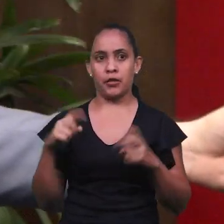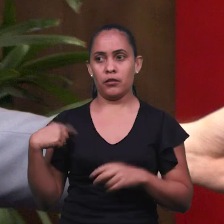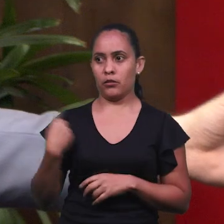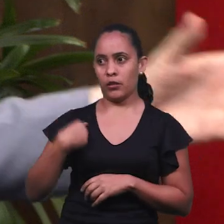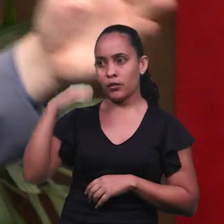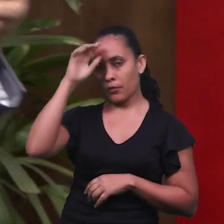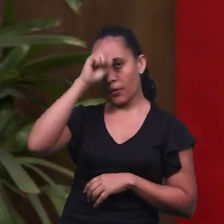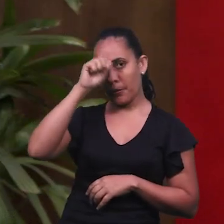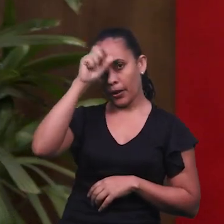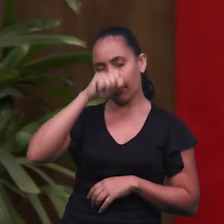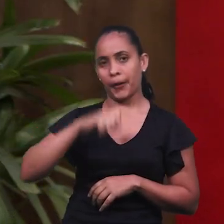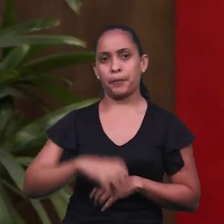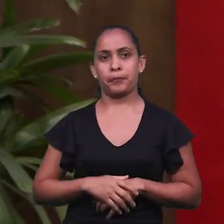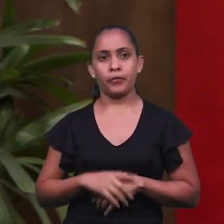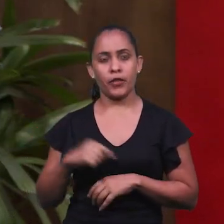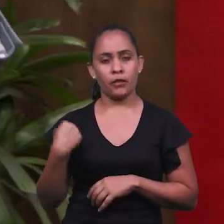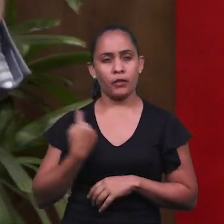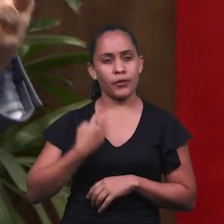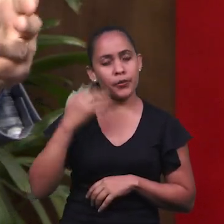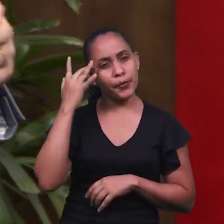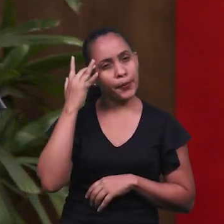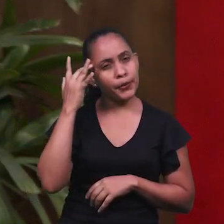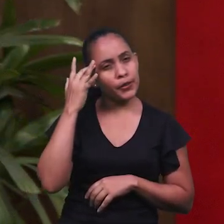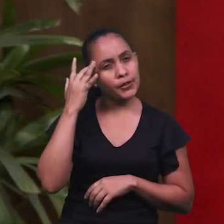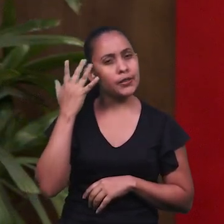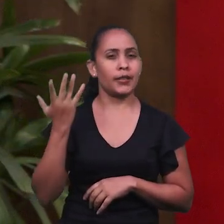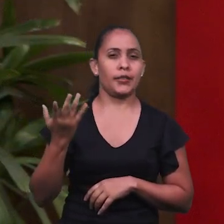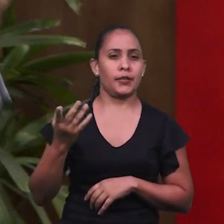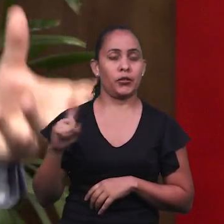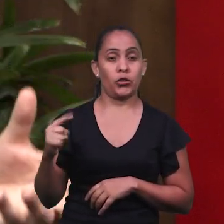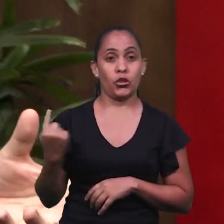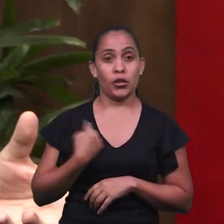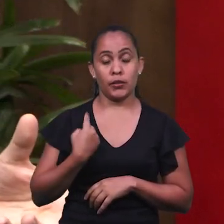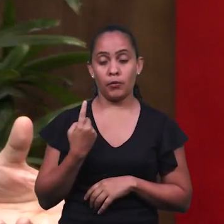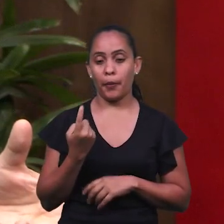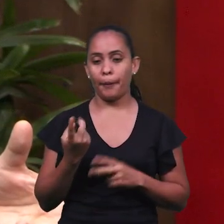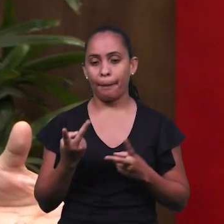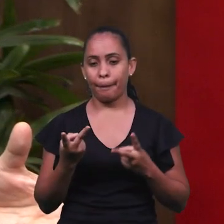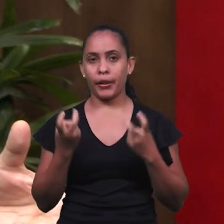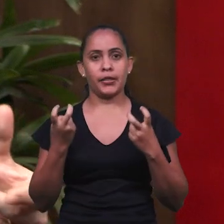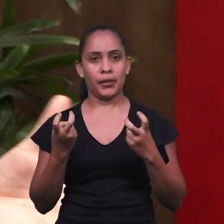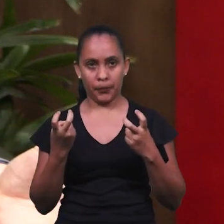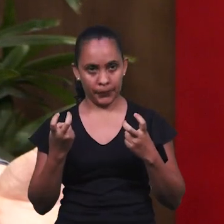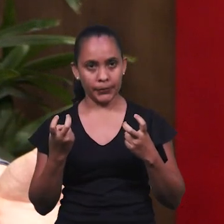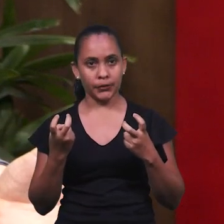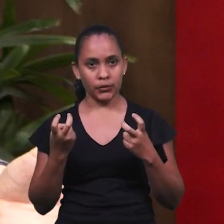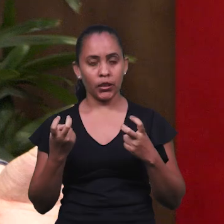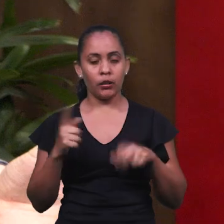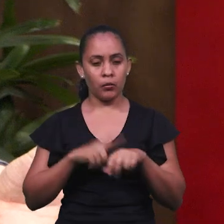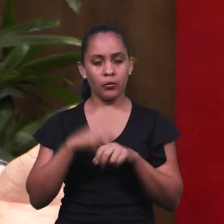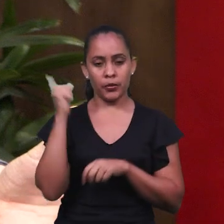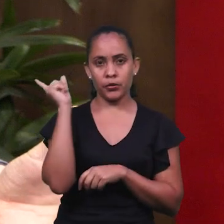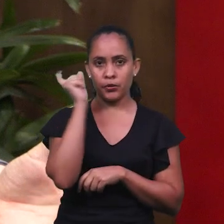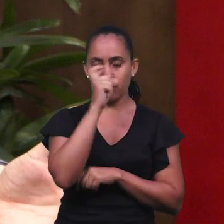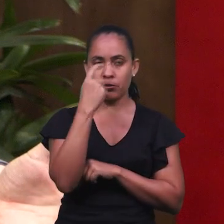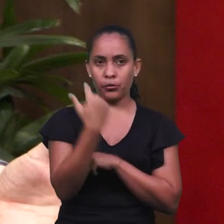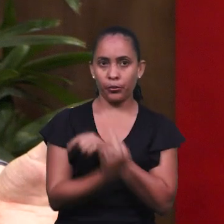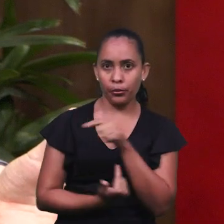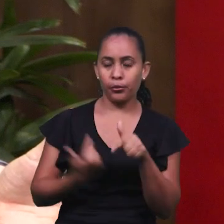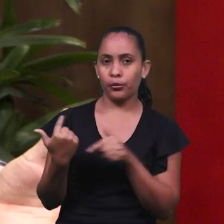aprende, né, pastor Josias? Nós vamos amadurecendo e nós vamos percebendo que todos passam por